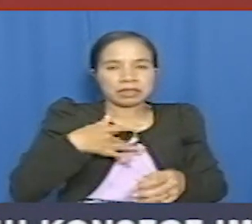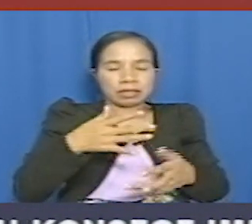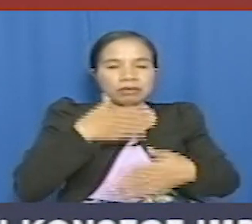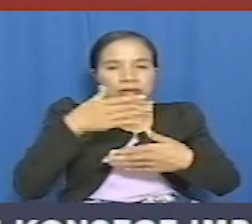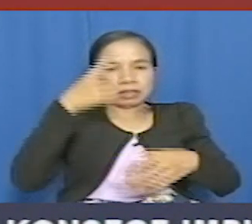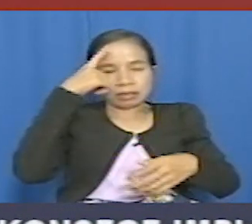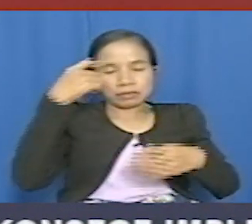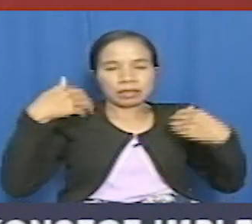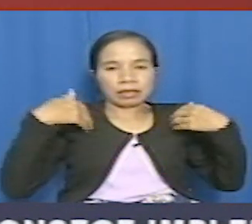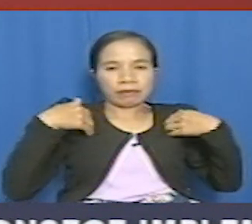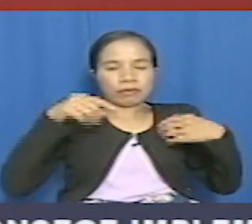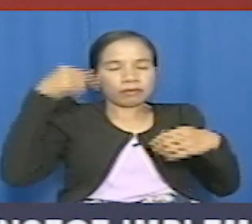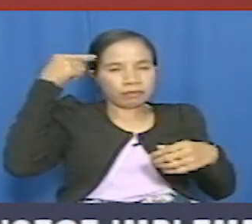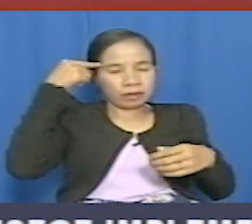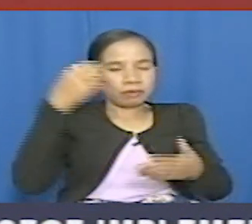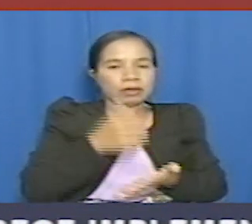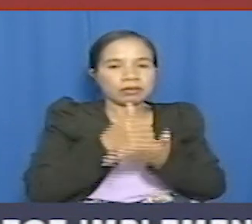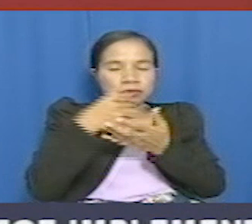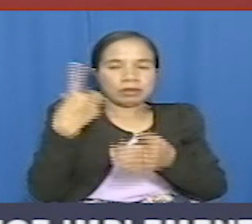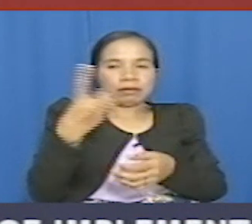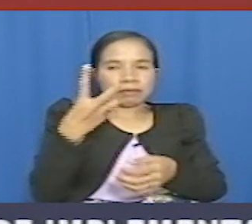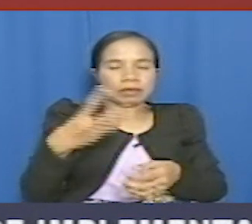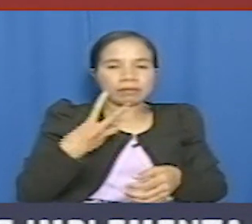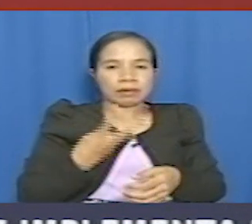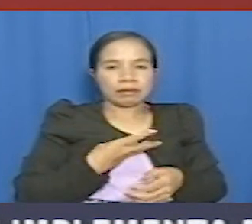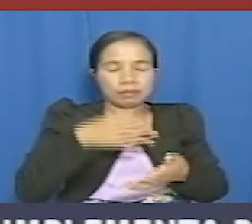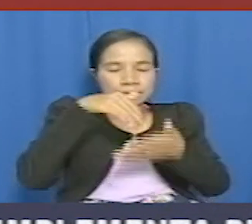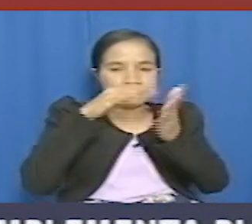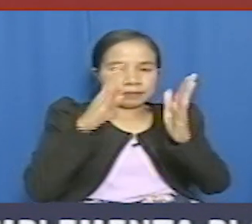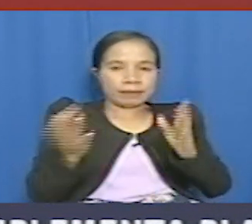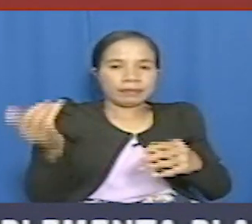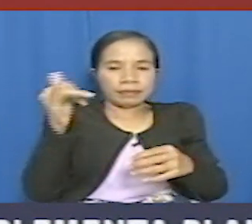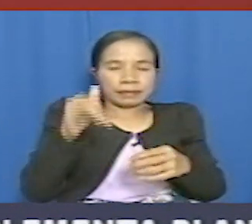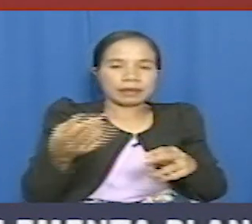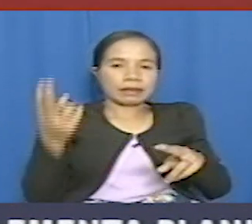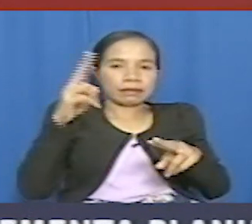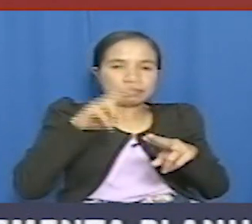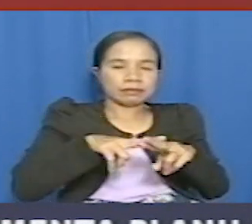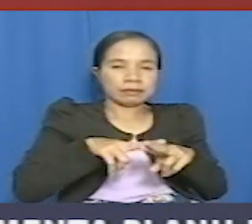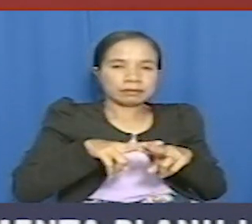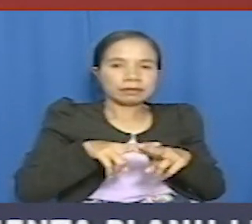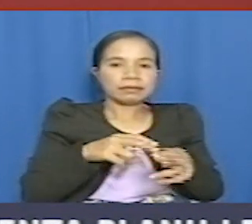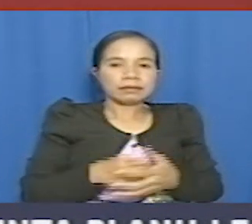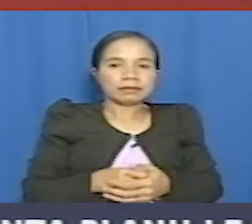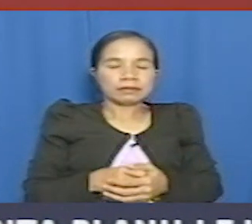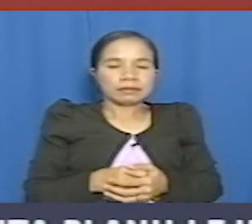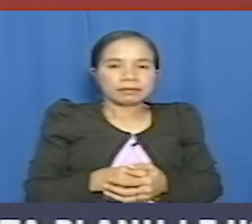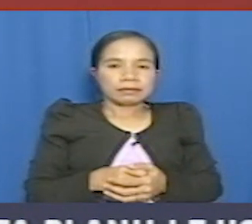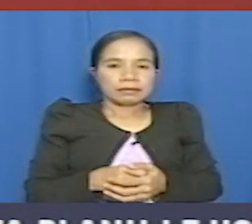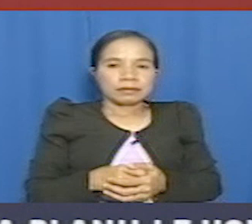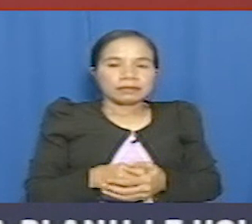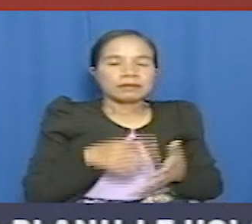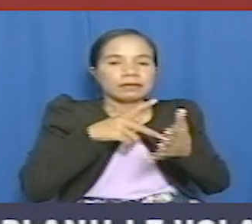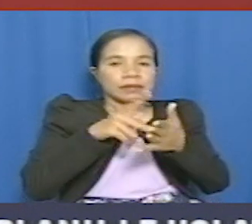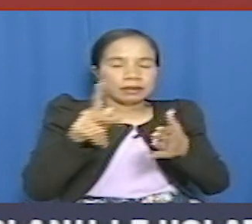ia governo se taumata na fatima ami estudante sira, hodi aumenta tang ami nia atu ba selu